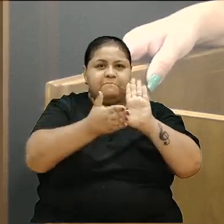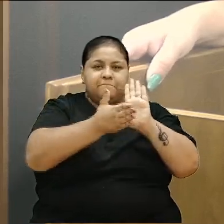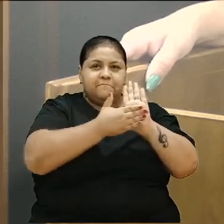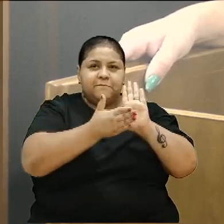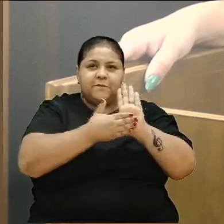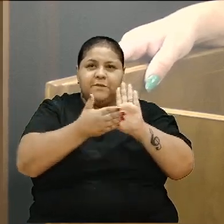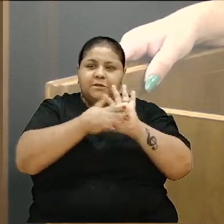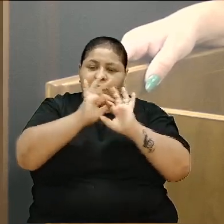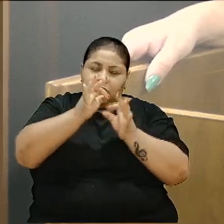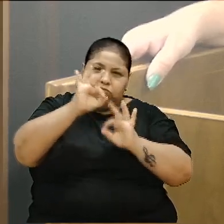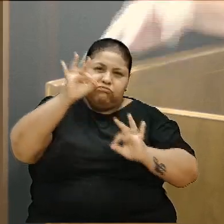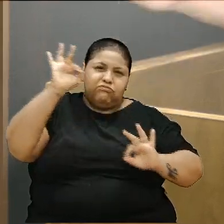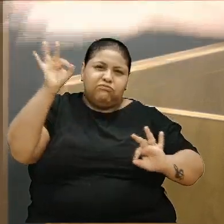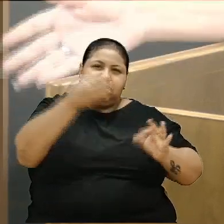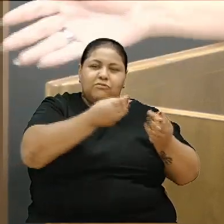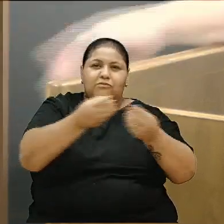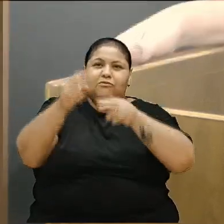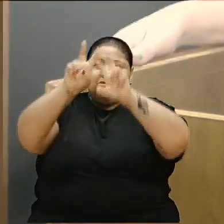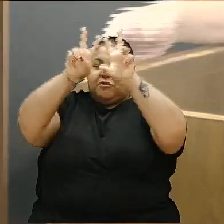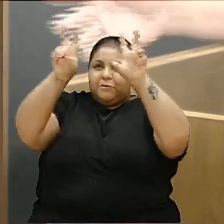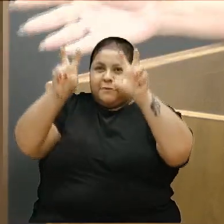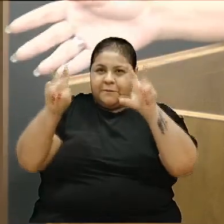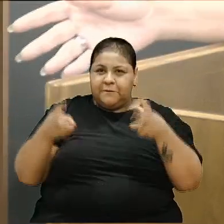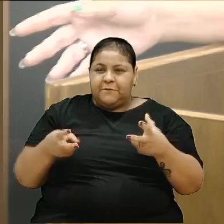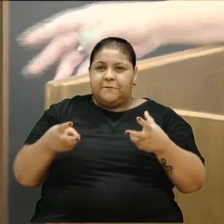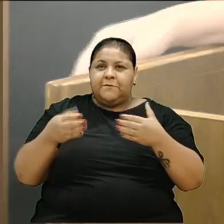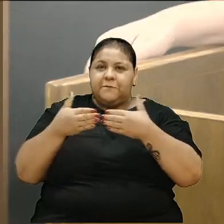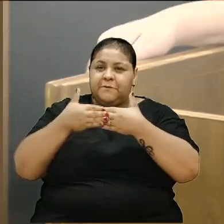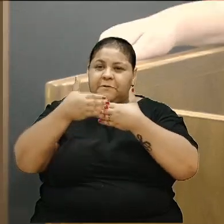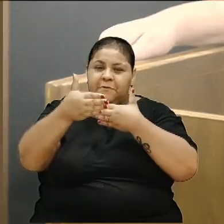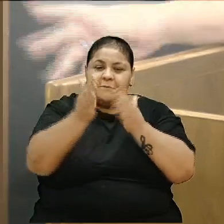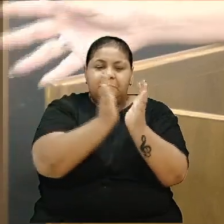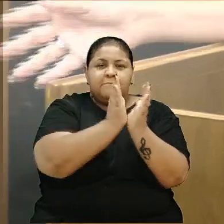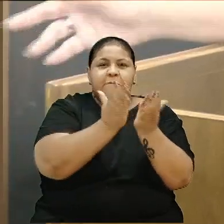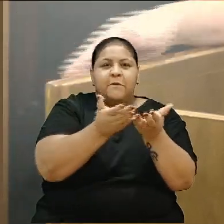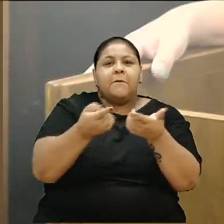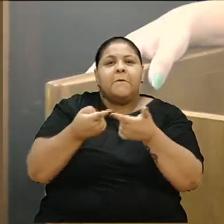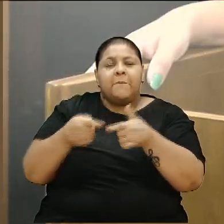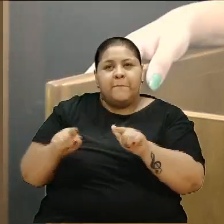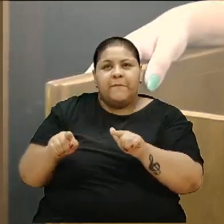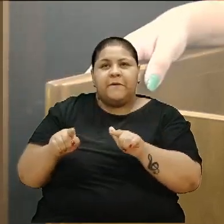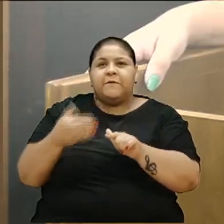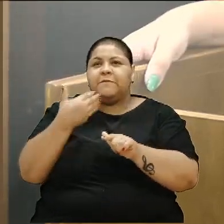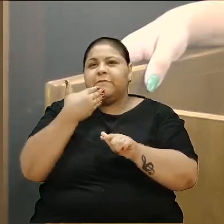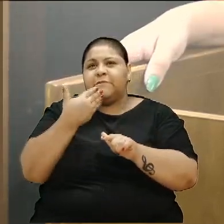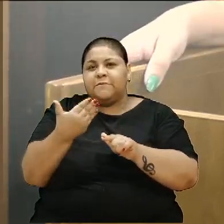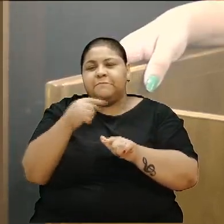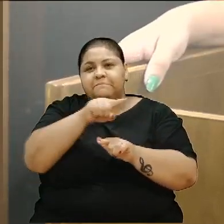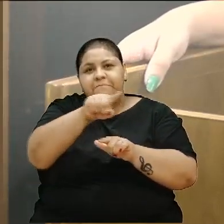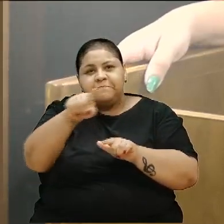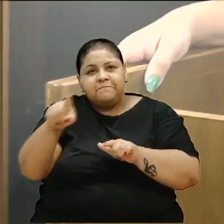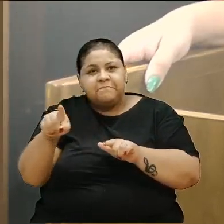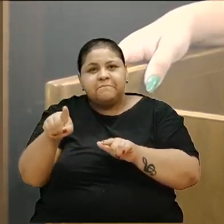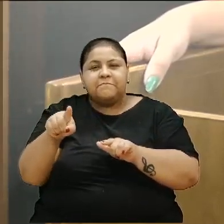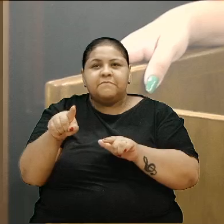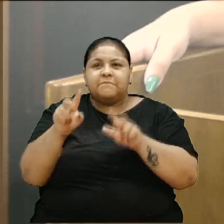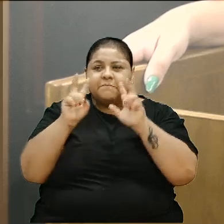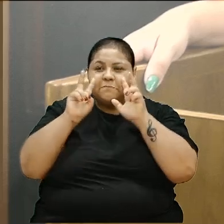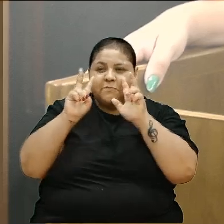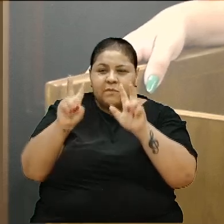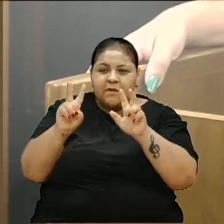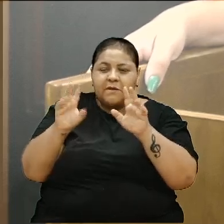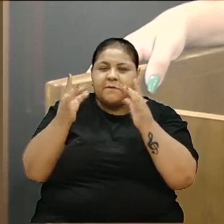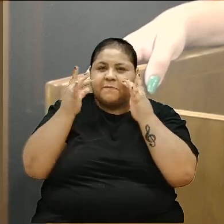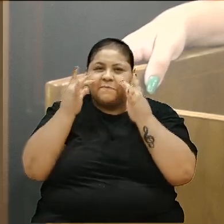discorrer bastante sobre esse assunto no decorrer, quando passar pelas comissões, mas de antemão eu já peço para os nobres vereadores olhar com atenção,